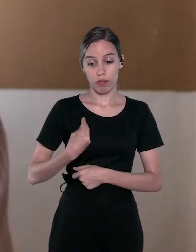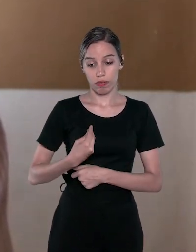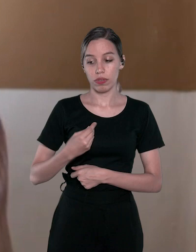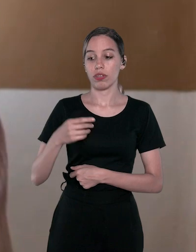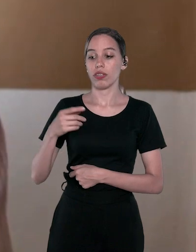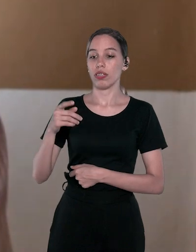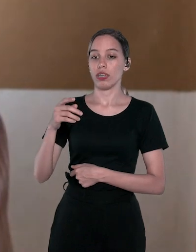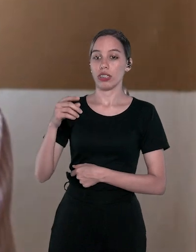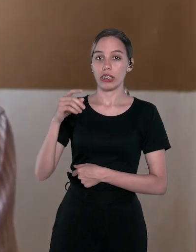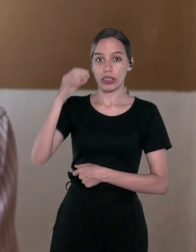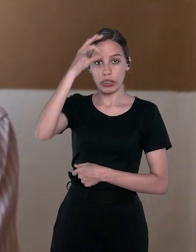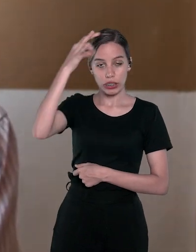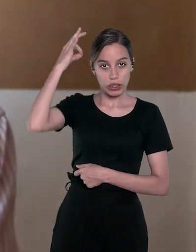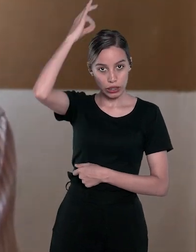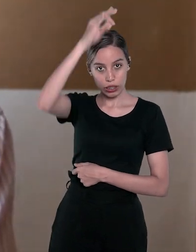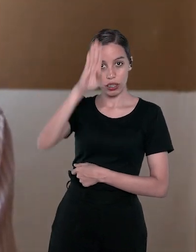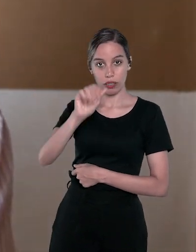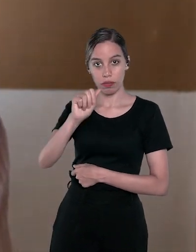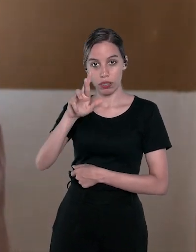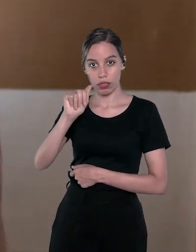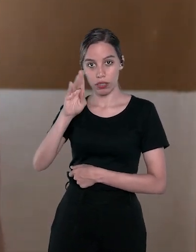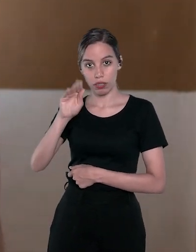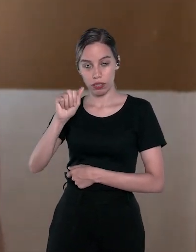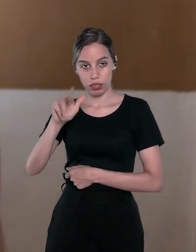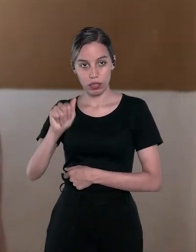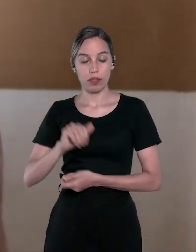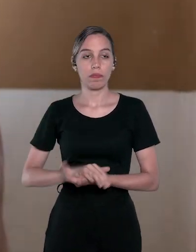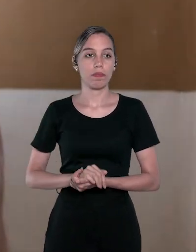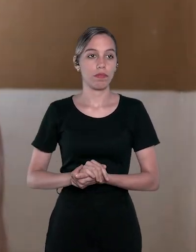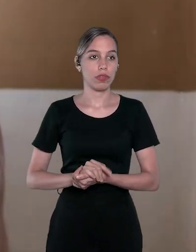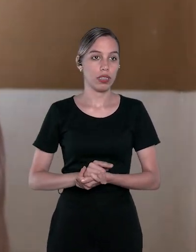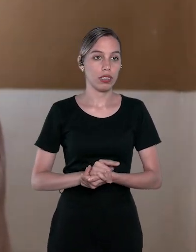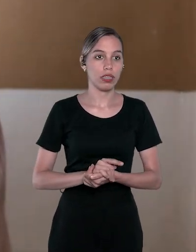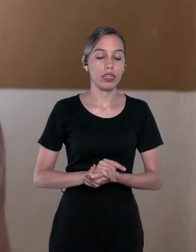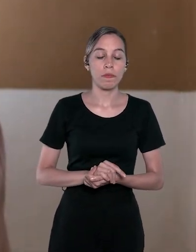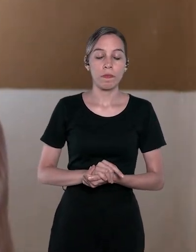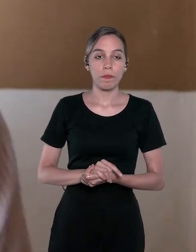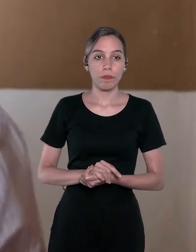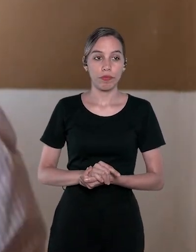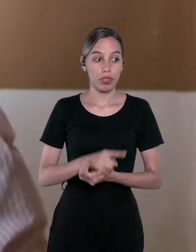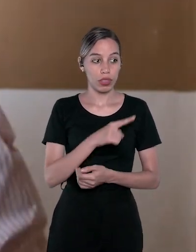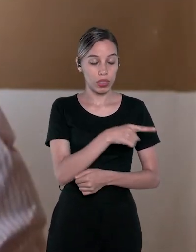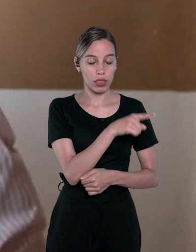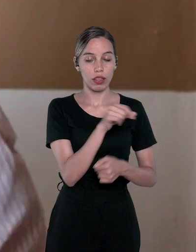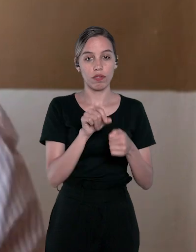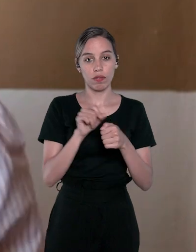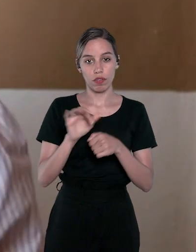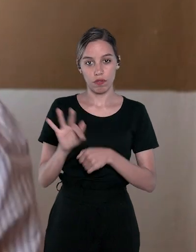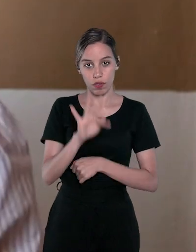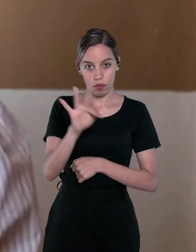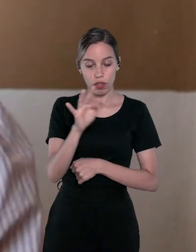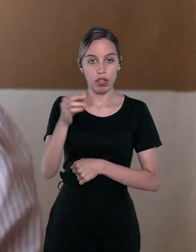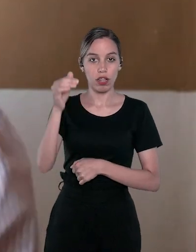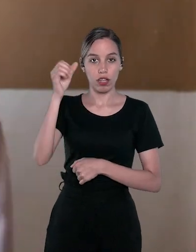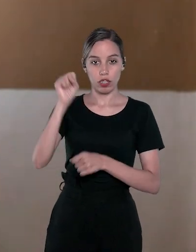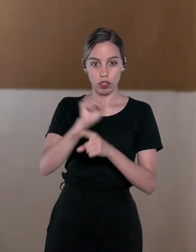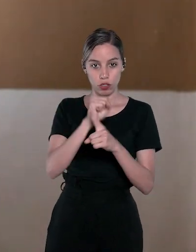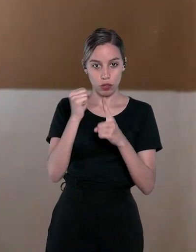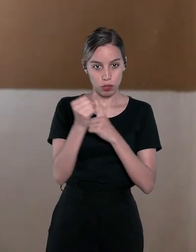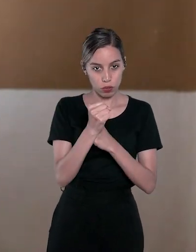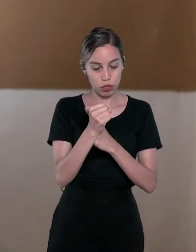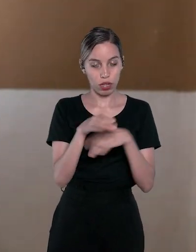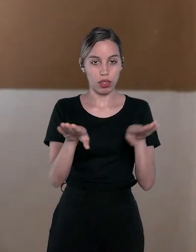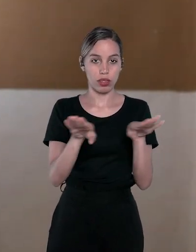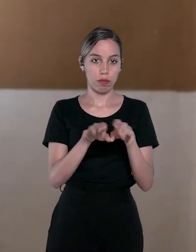Ouro Preto e o profissionalizante na Academia de Comércio em Belo Horizonte. É graduado em Sociologia e Política